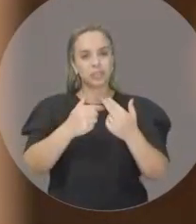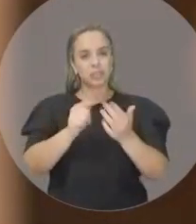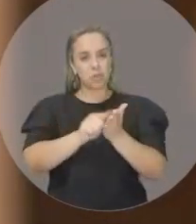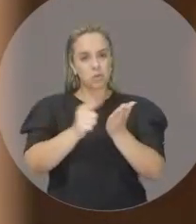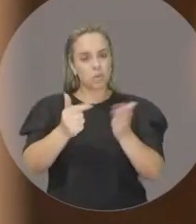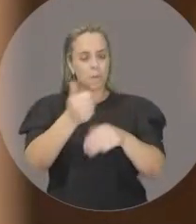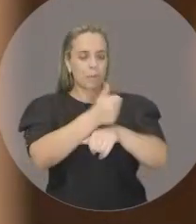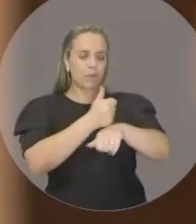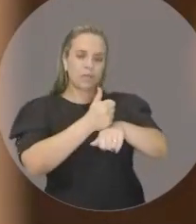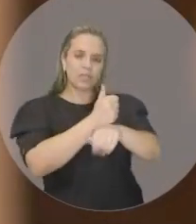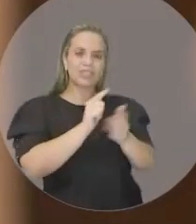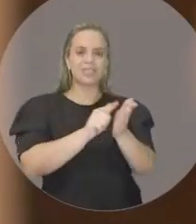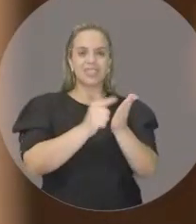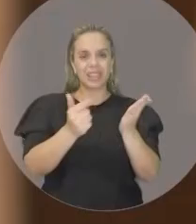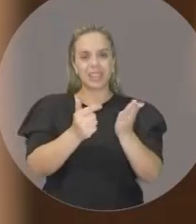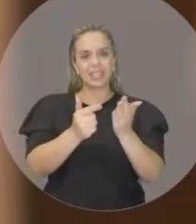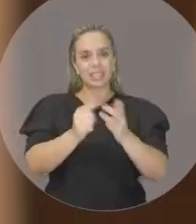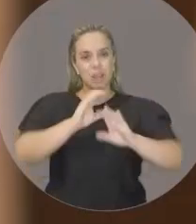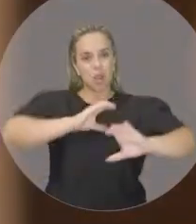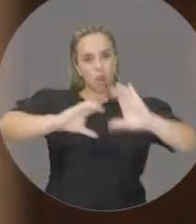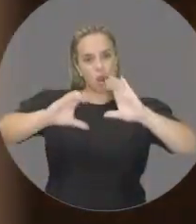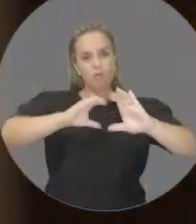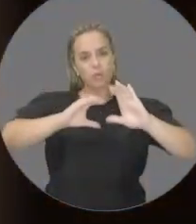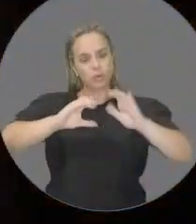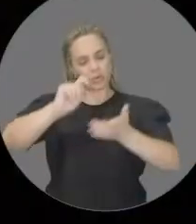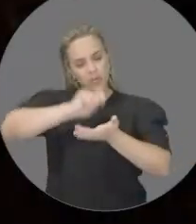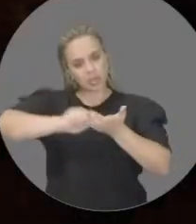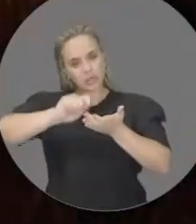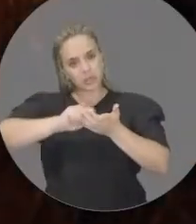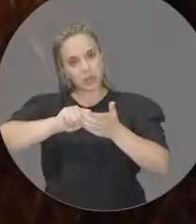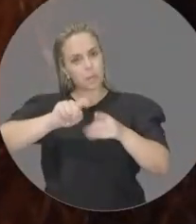escritora, comunicadora e, antes de tudo, mulher.